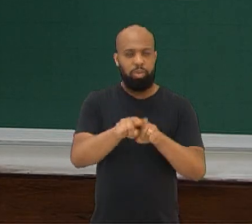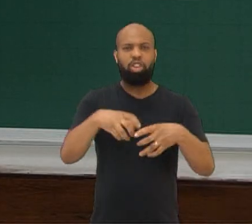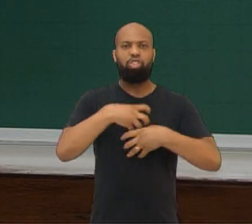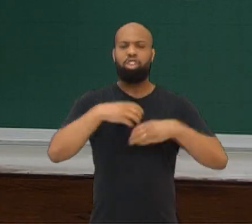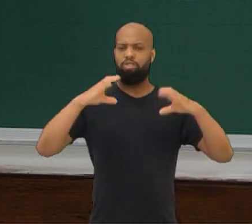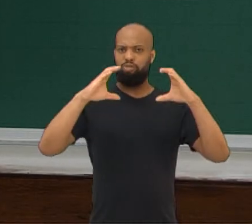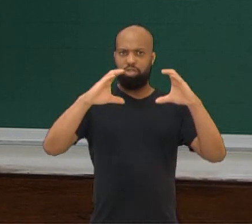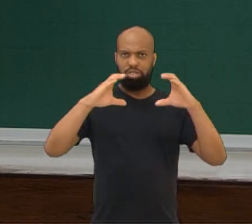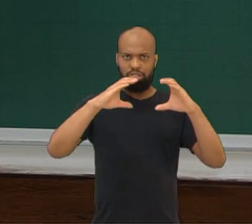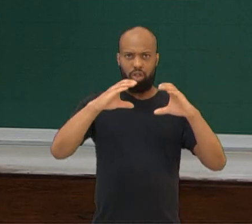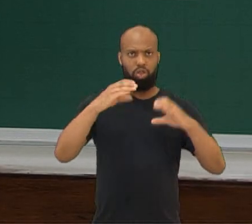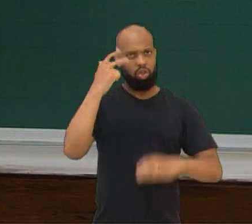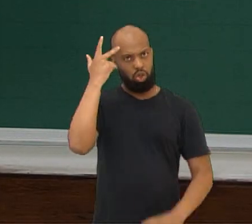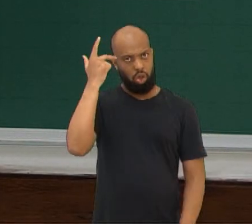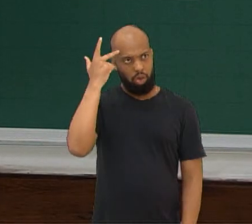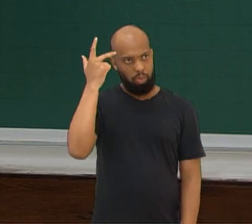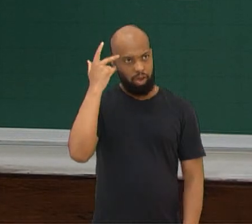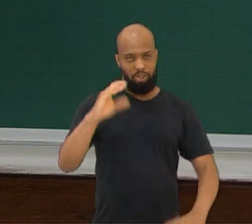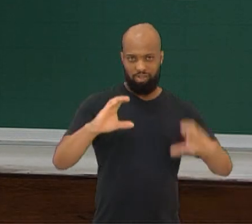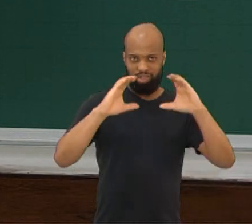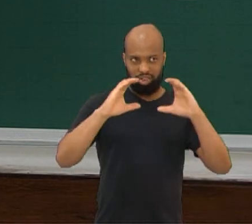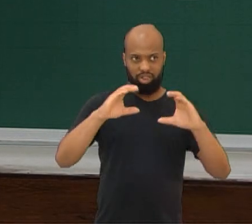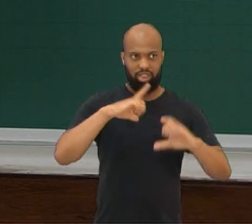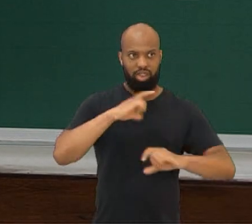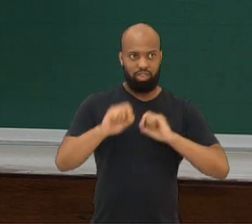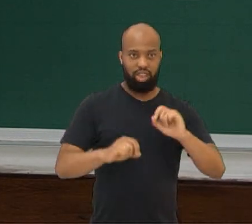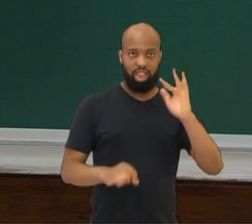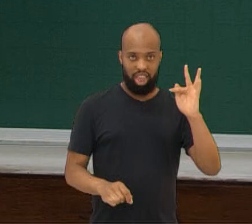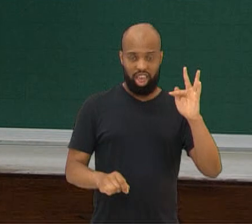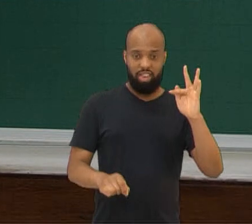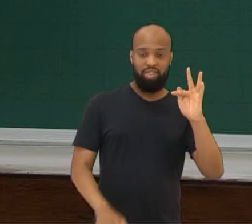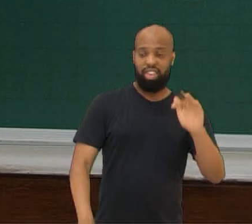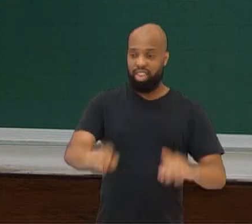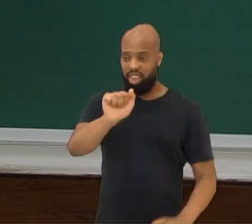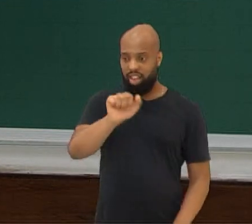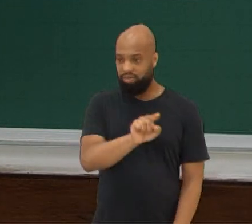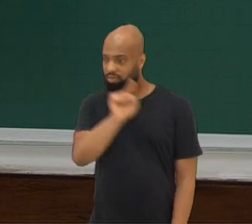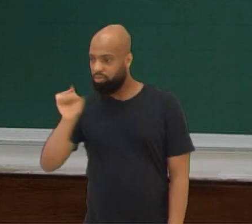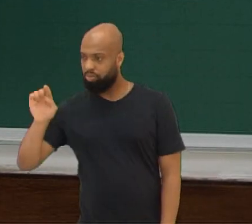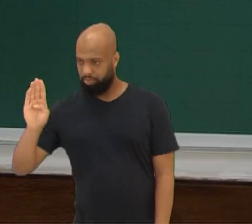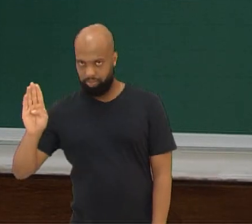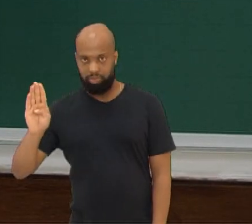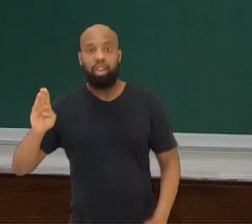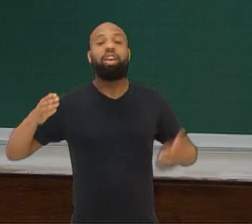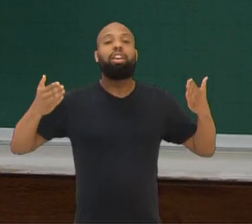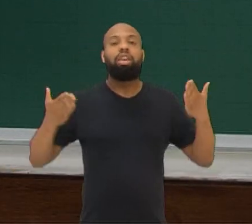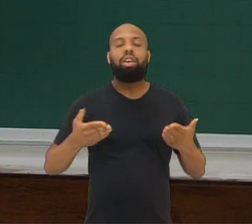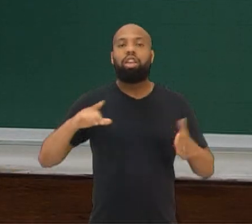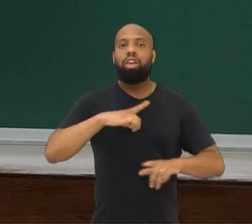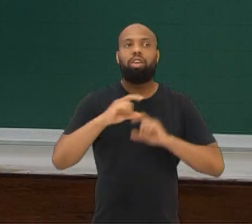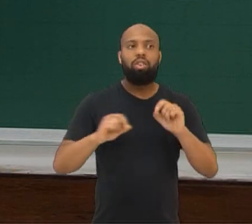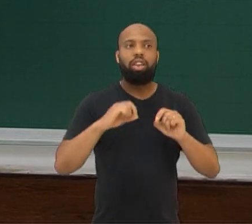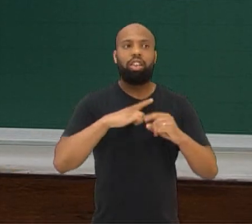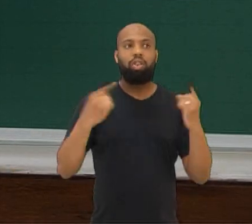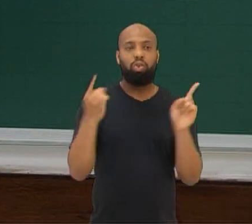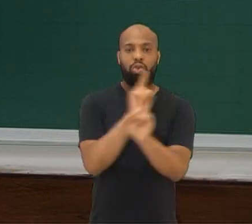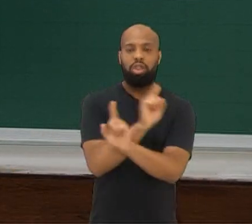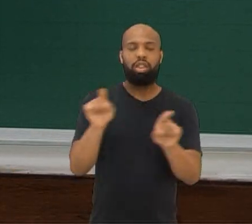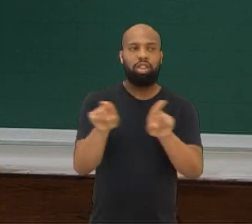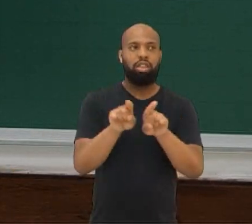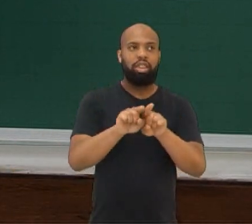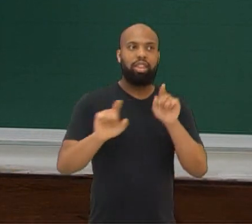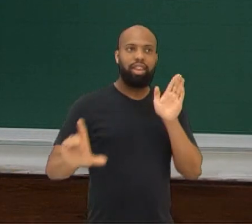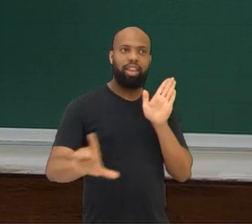normal, bijetora, desculpa, confundi aqui, f de A em B. E agora, o contrário, a lei